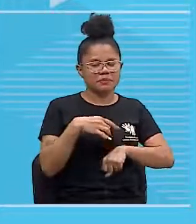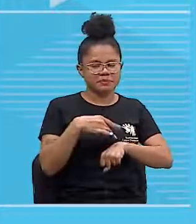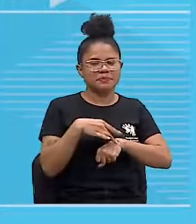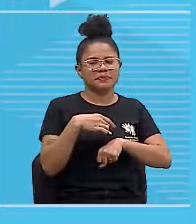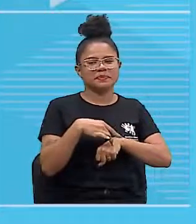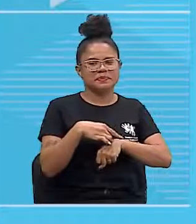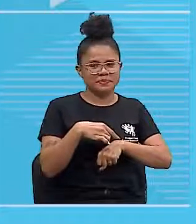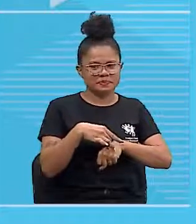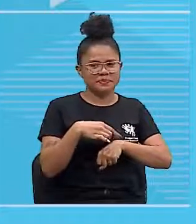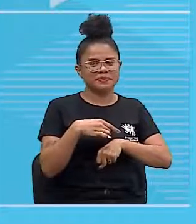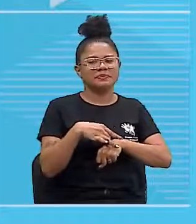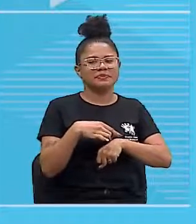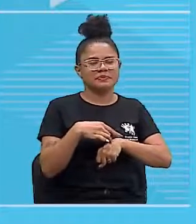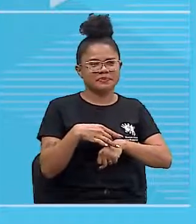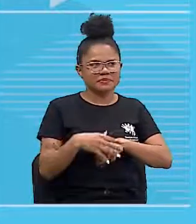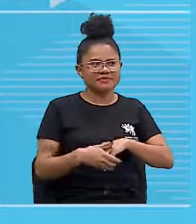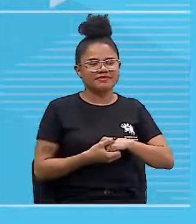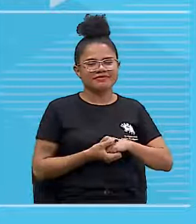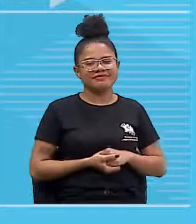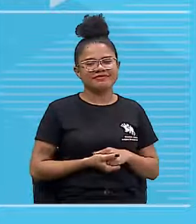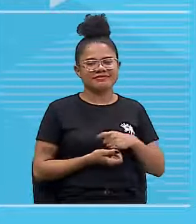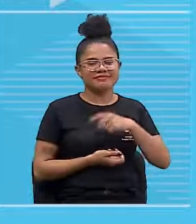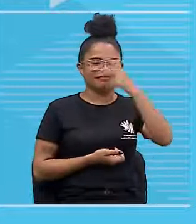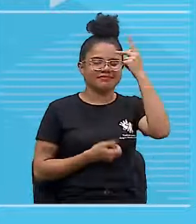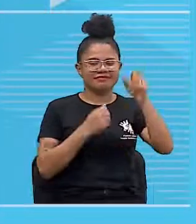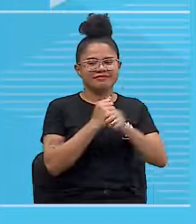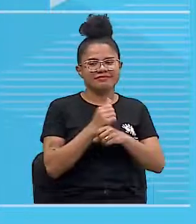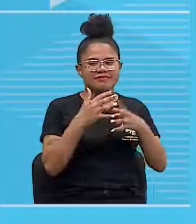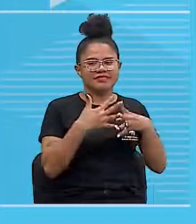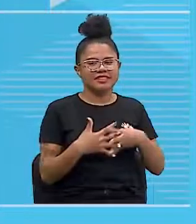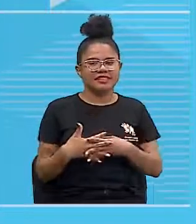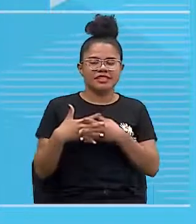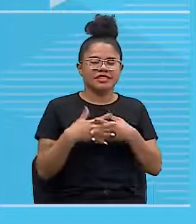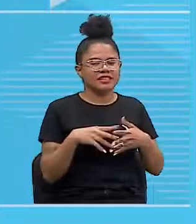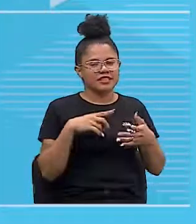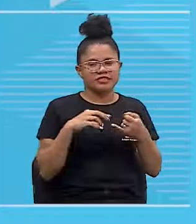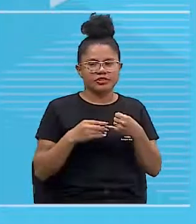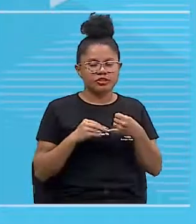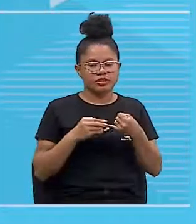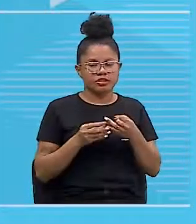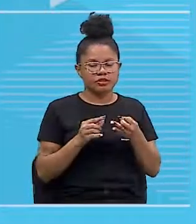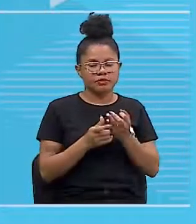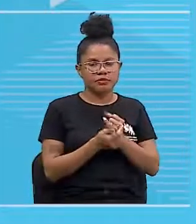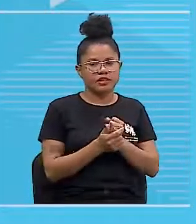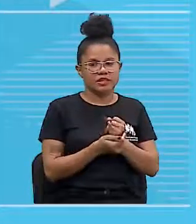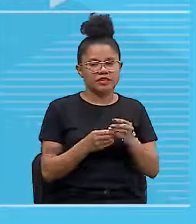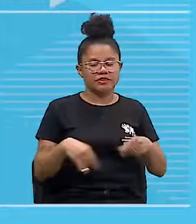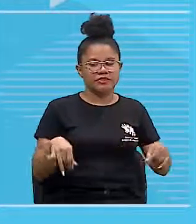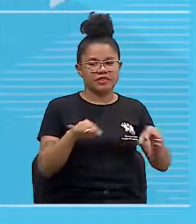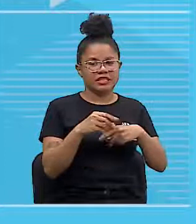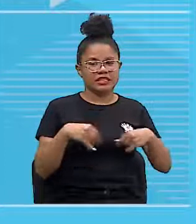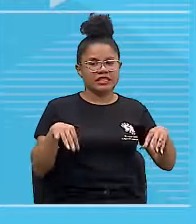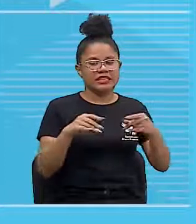na feira é bom tem gente que para o caminhão trazendo feijão milho farinha